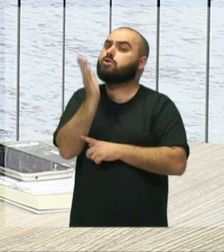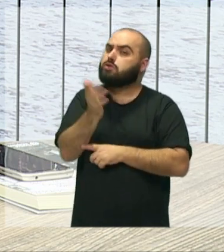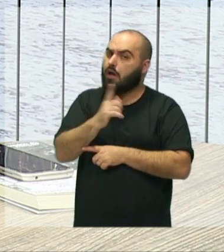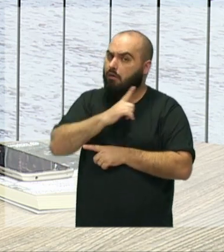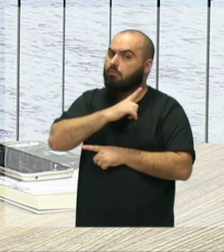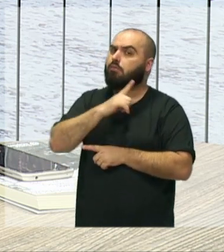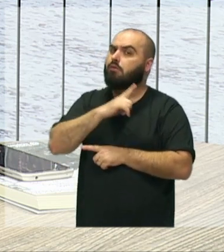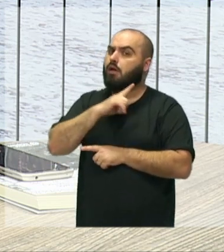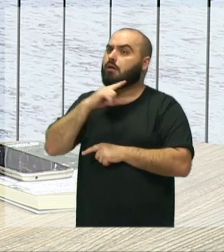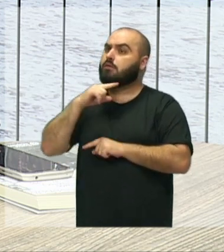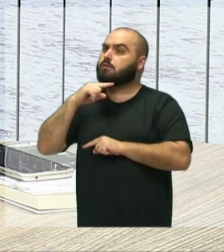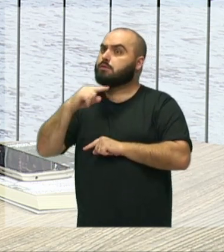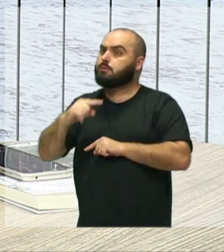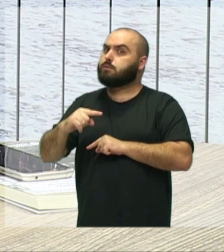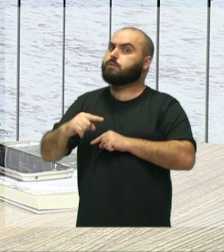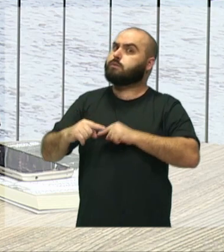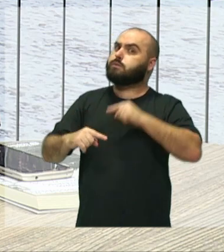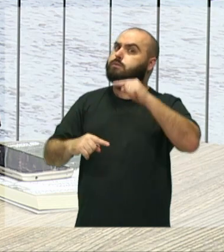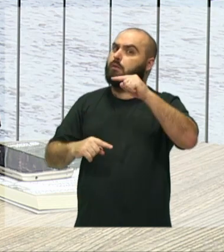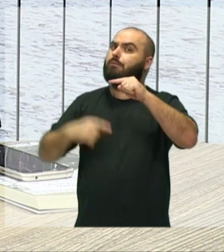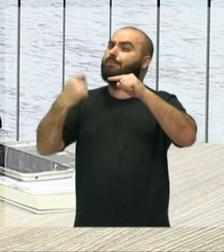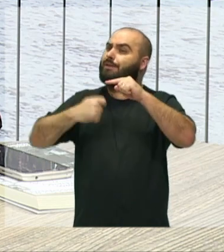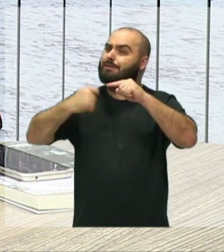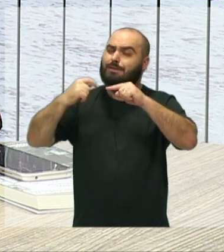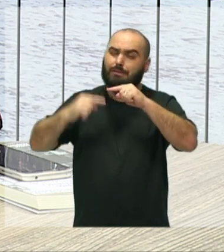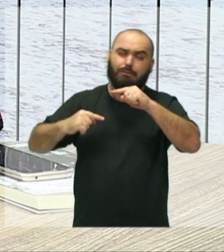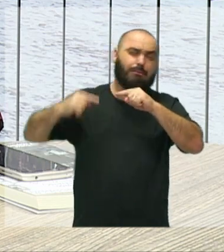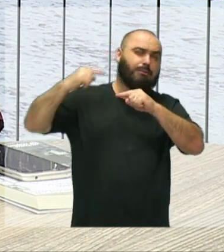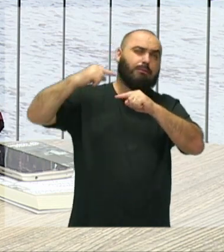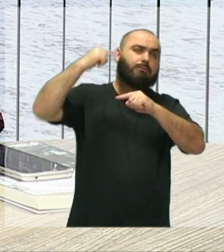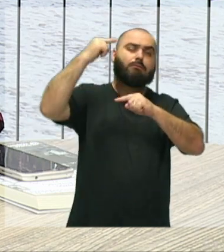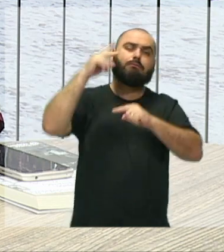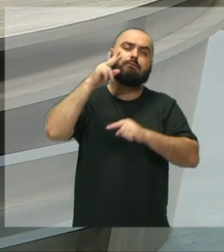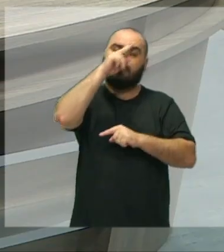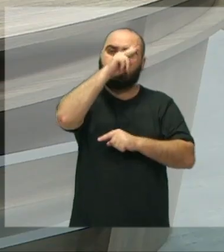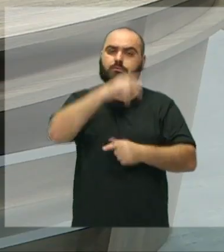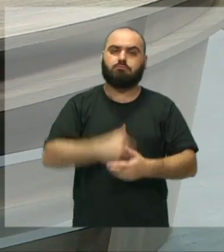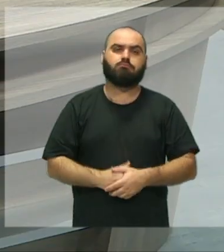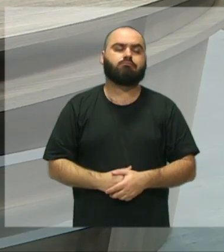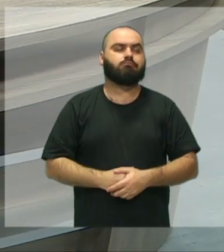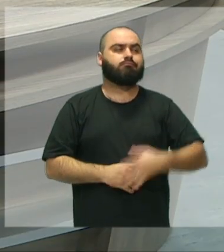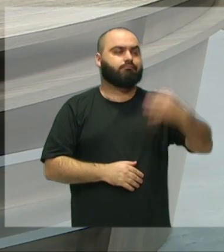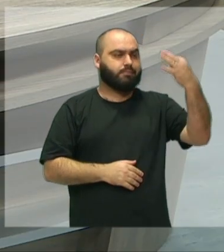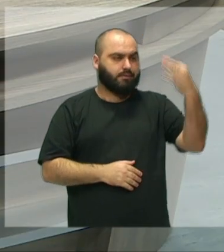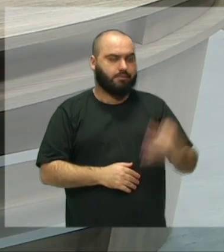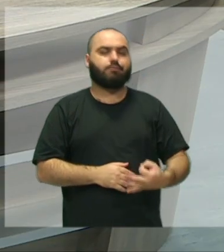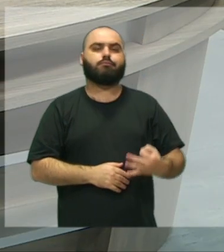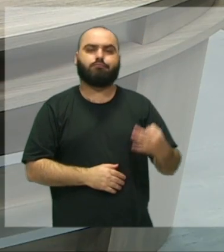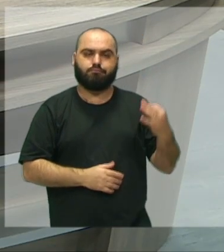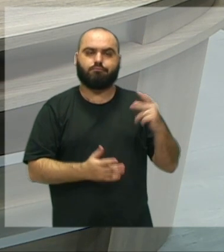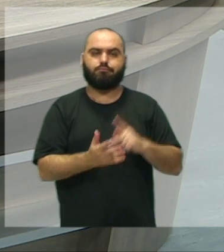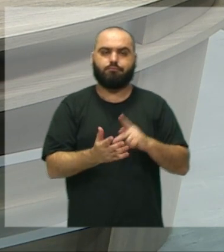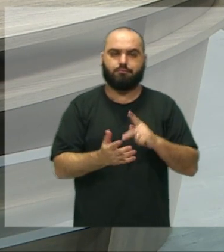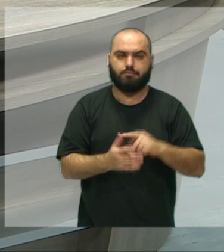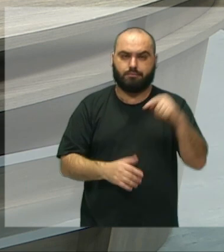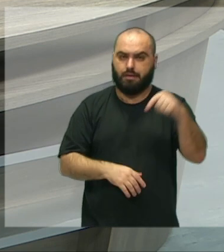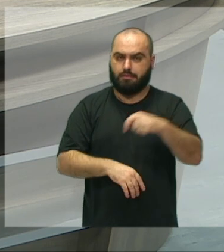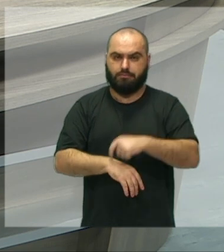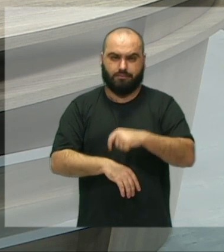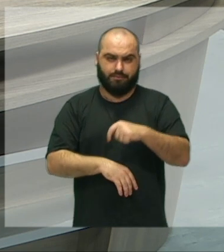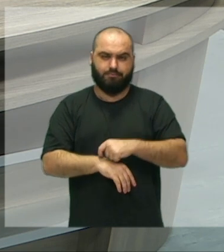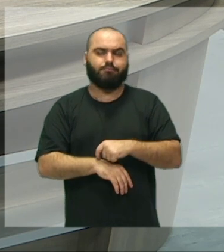caminhada, mas que tem muito por fazer ainda. E com certeza, inclusive a respeito desse processo de